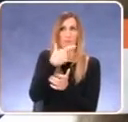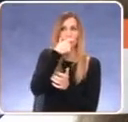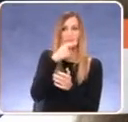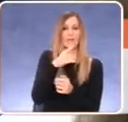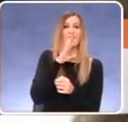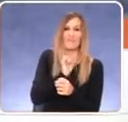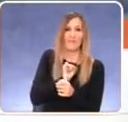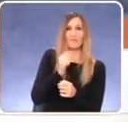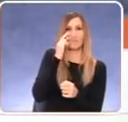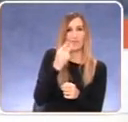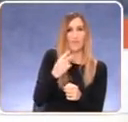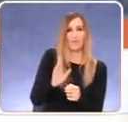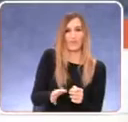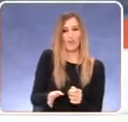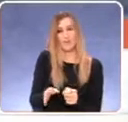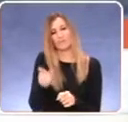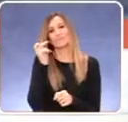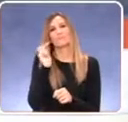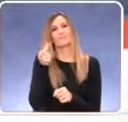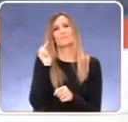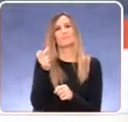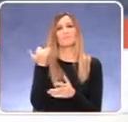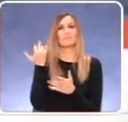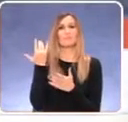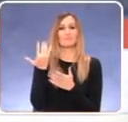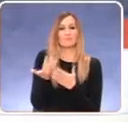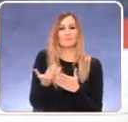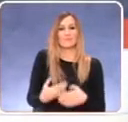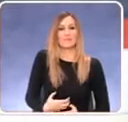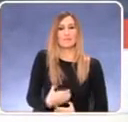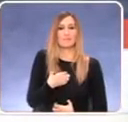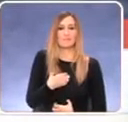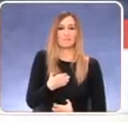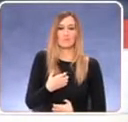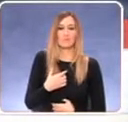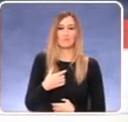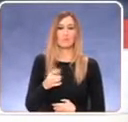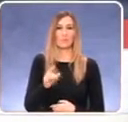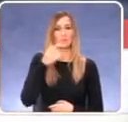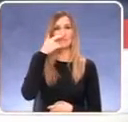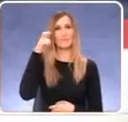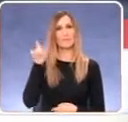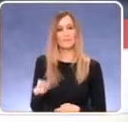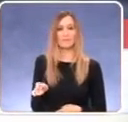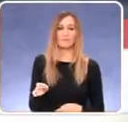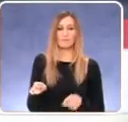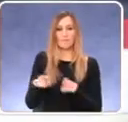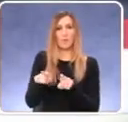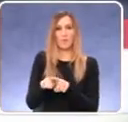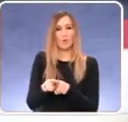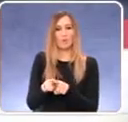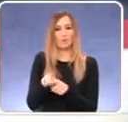já. Durante todos estes anos sinto que não sou uma pessoa igual para o meu